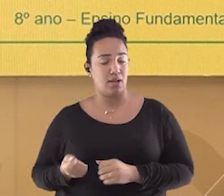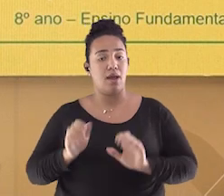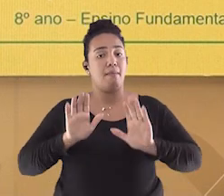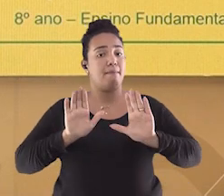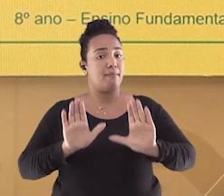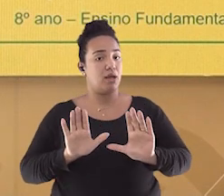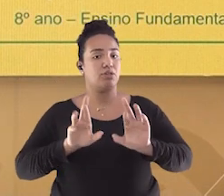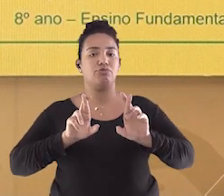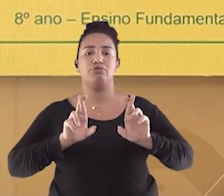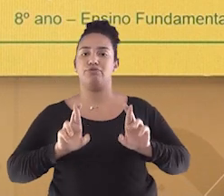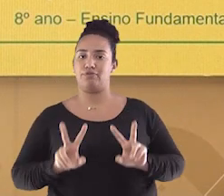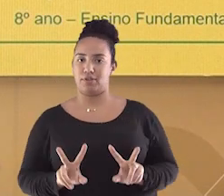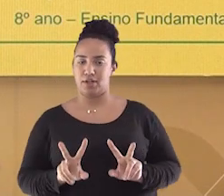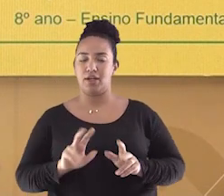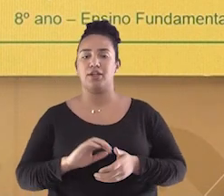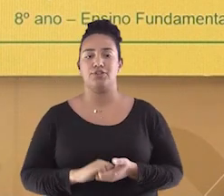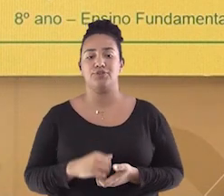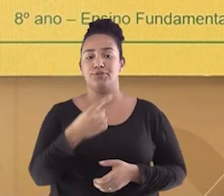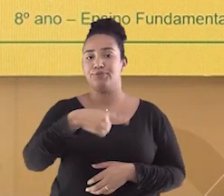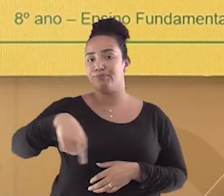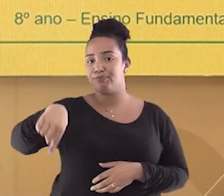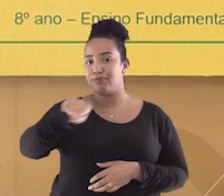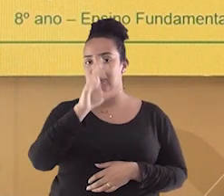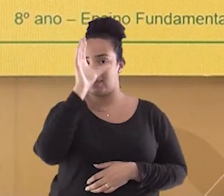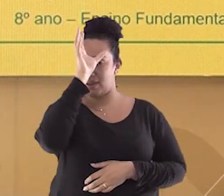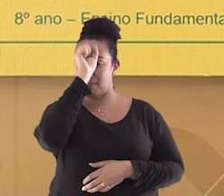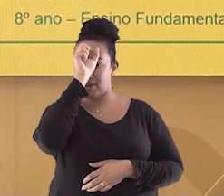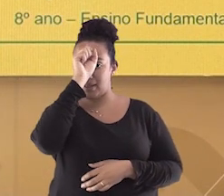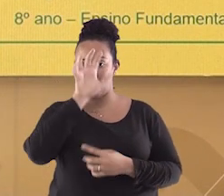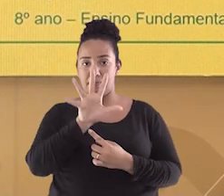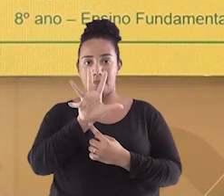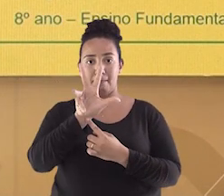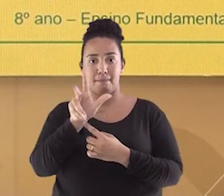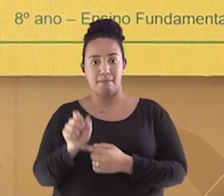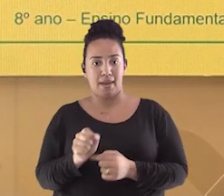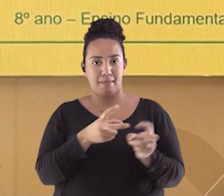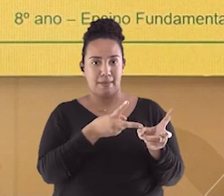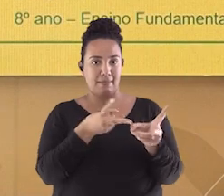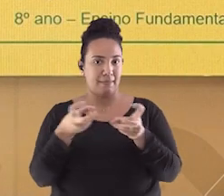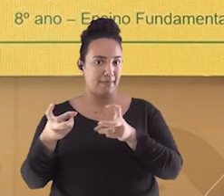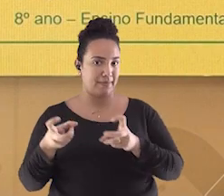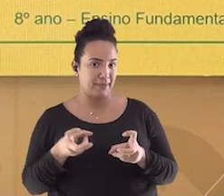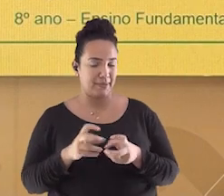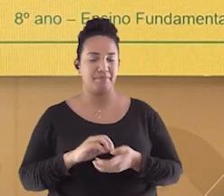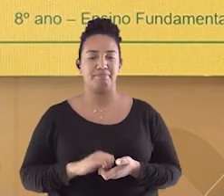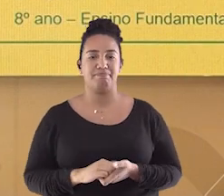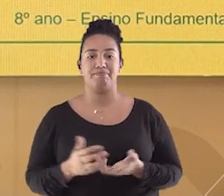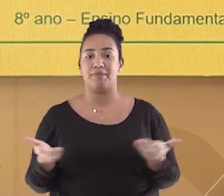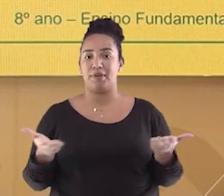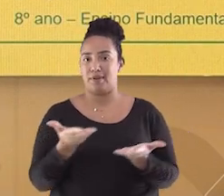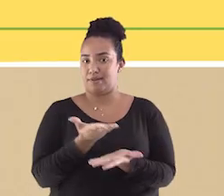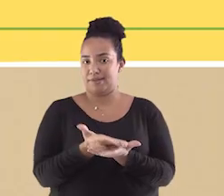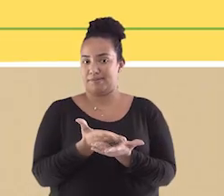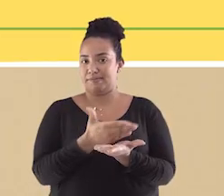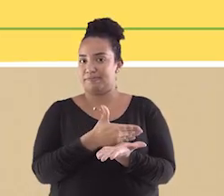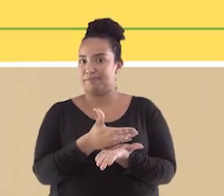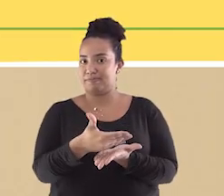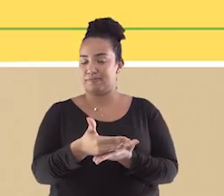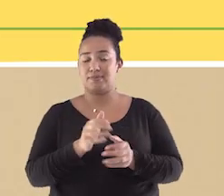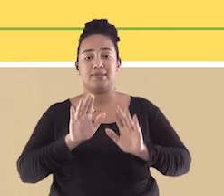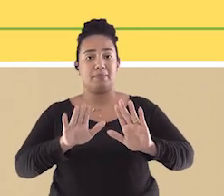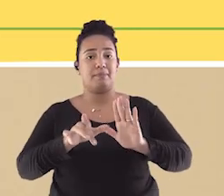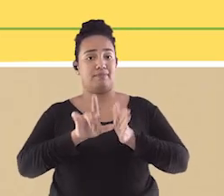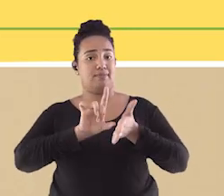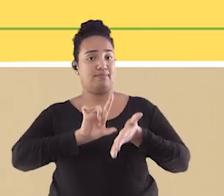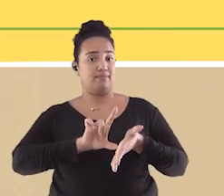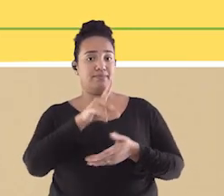jeito diferente, por meio da leitura de mapas, os mapas temáticos. Fica aí que a nossa aula vai começar. Mas